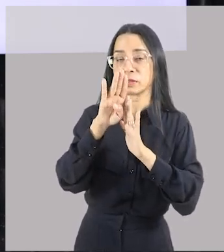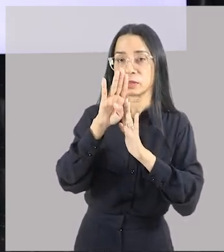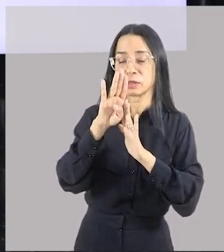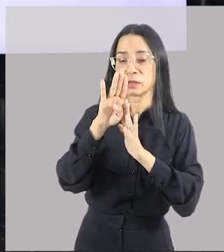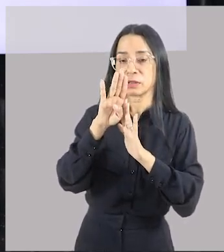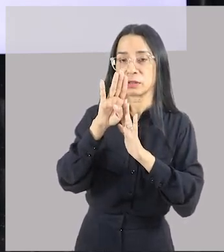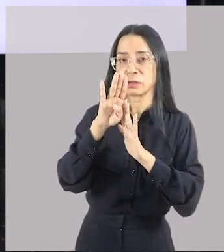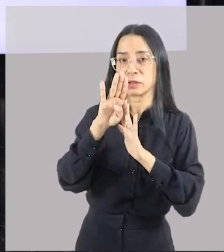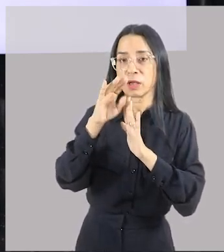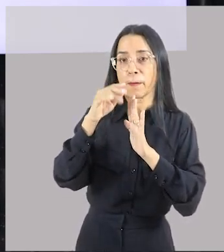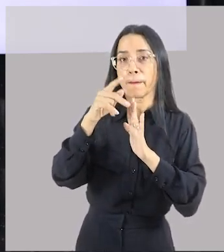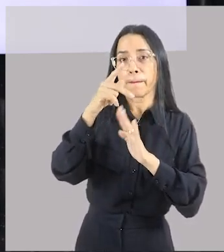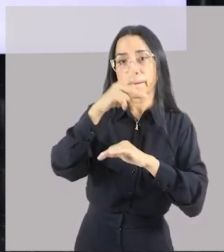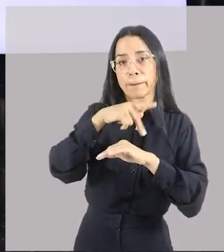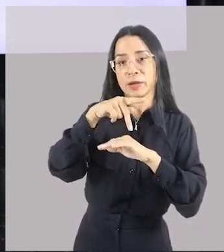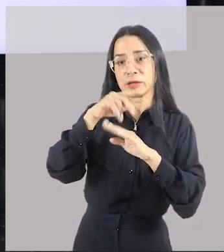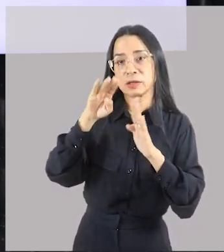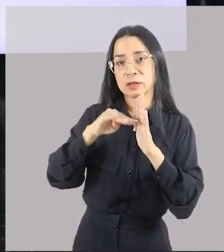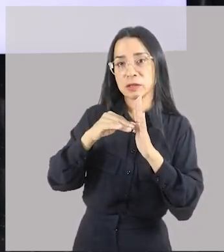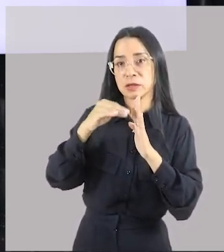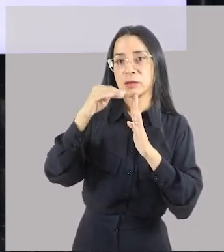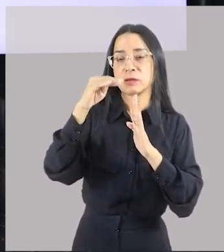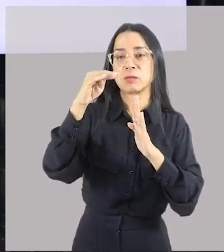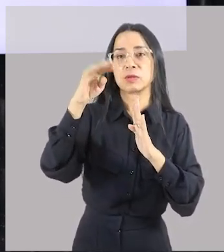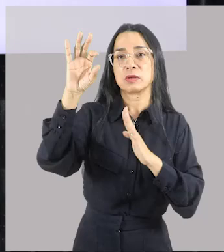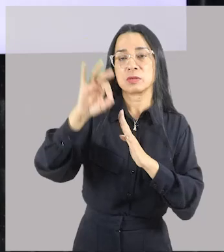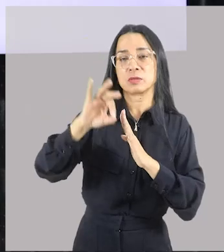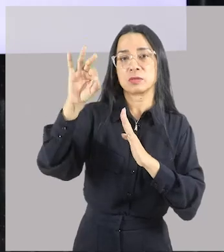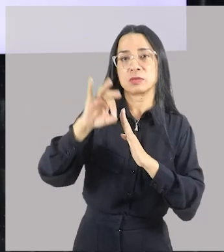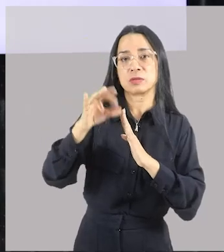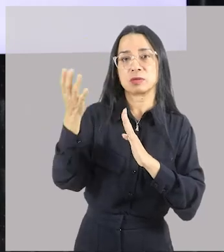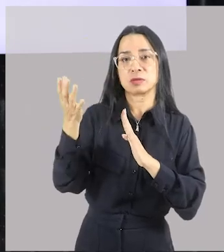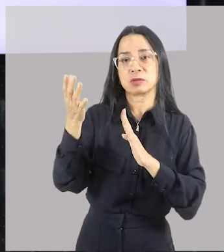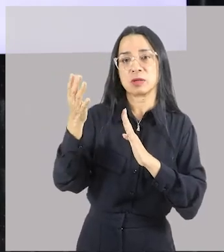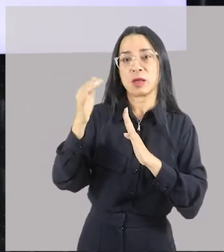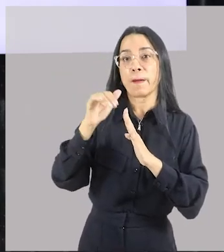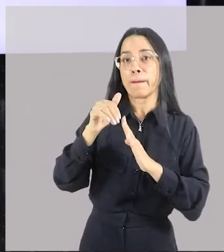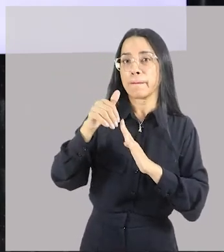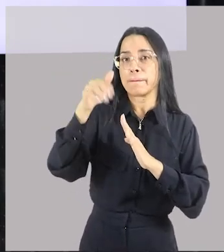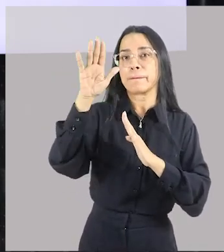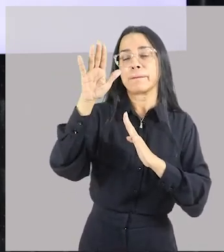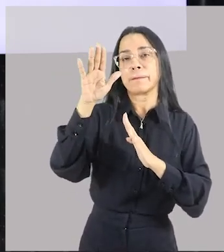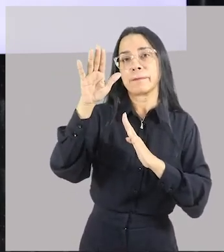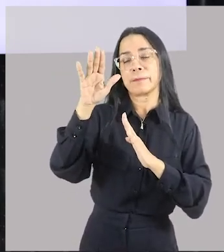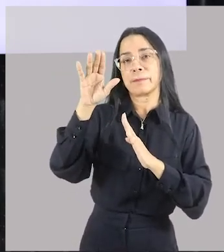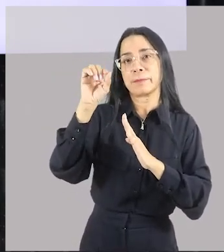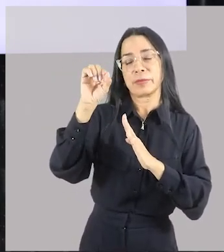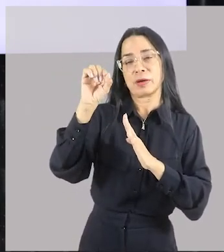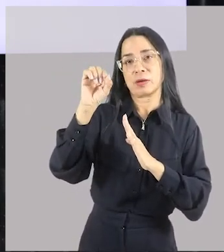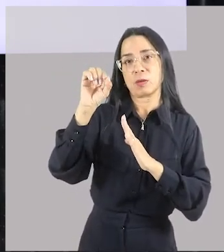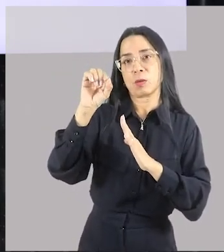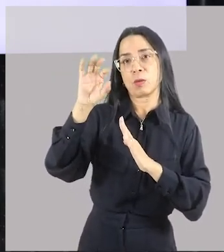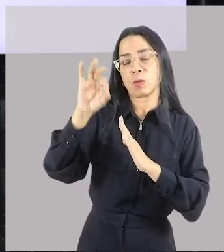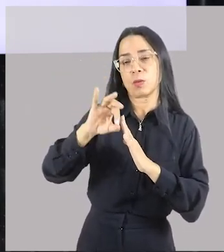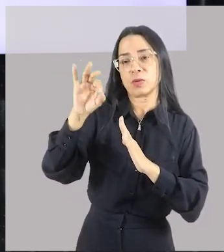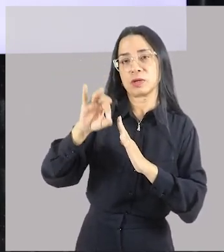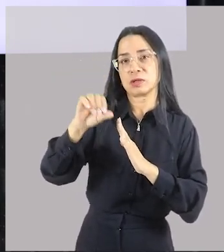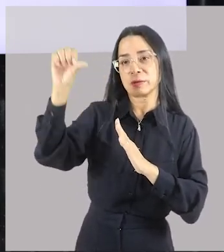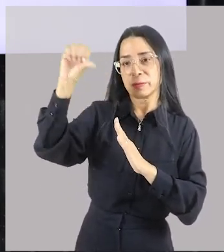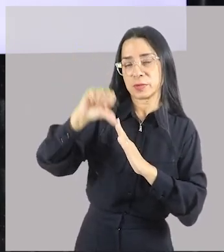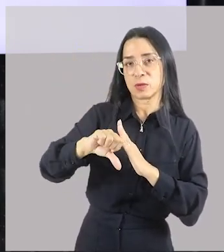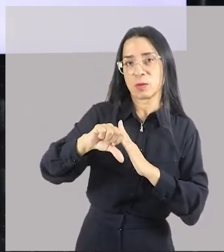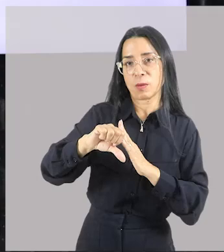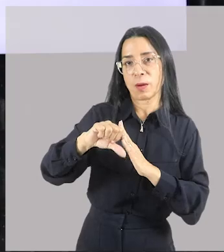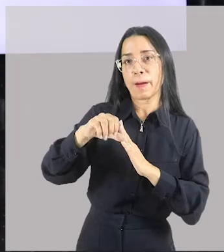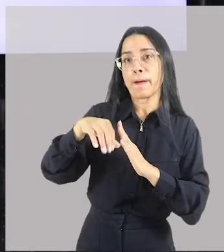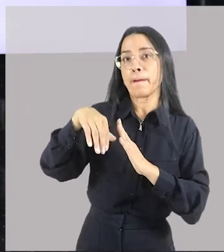medida que eu ia passando de país para país, ia aumentando o índice. Ei, quanto maior o índice, é pior. Mais desigualdade